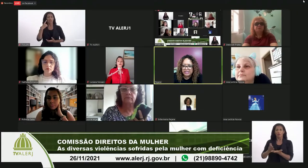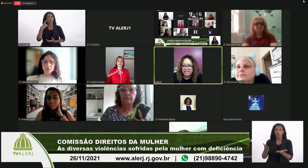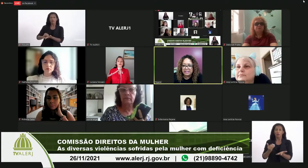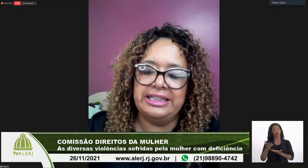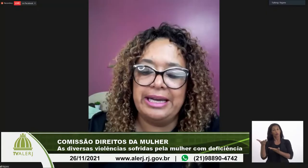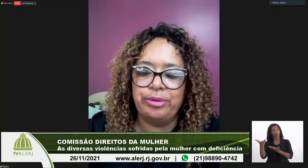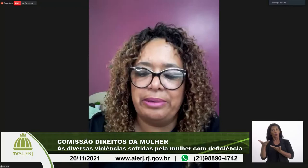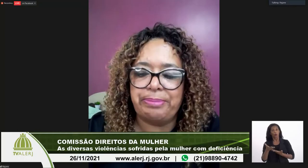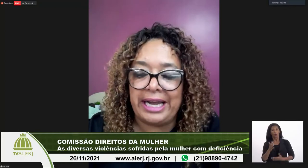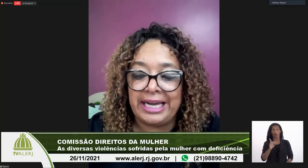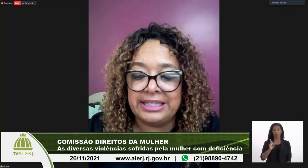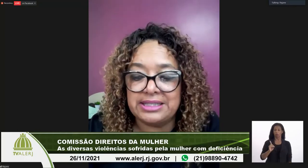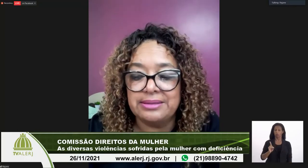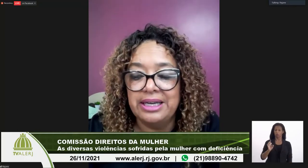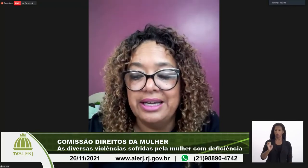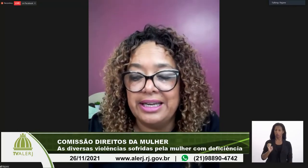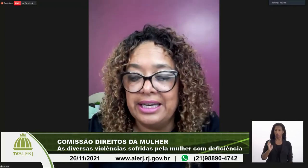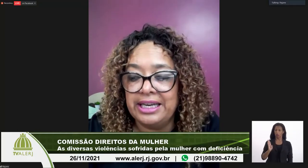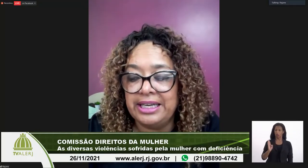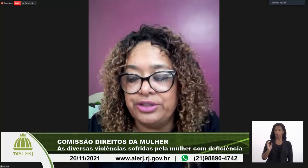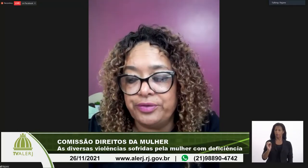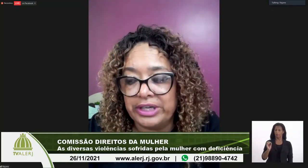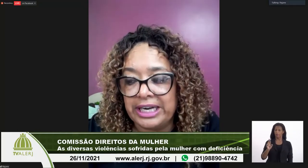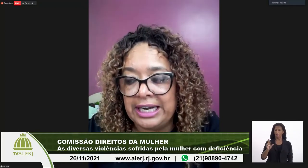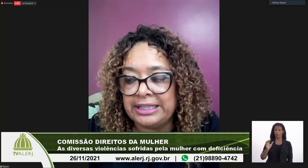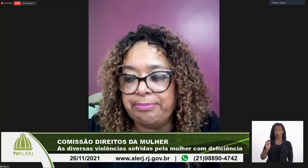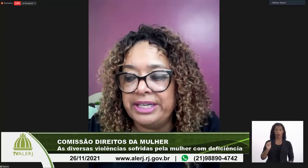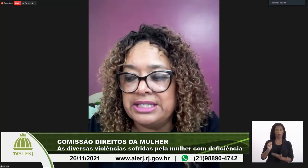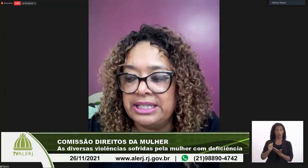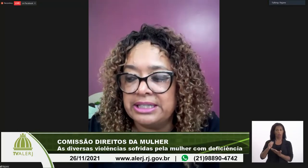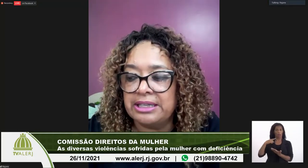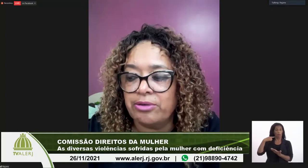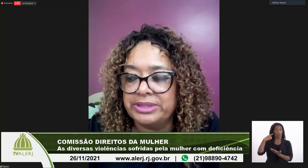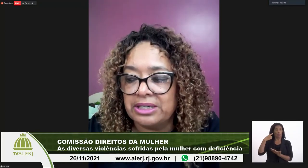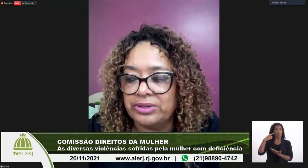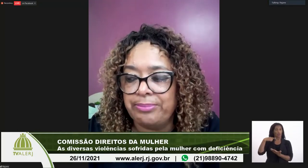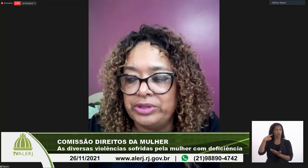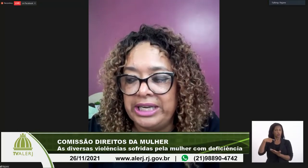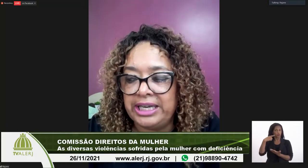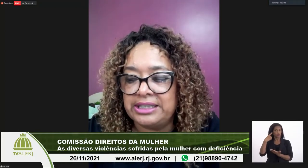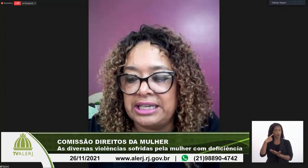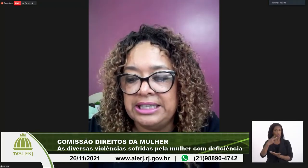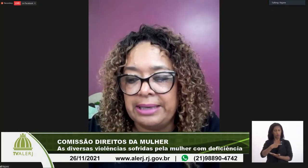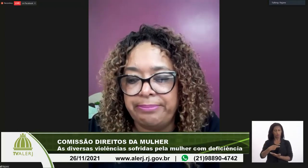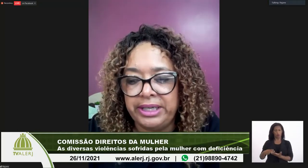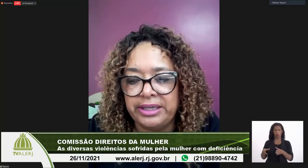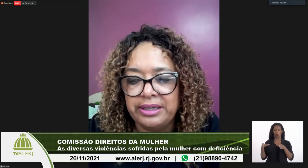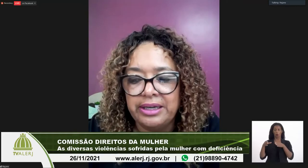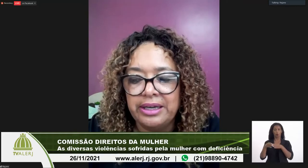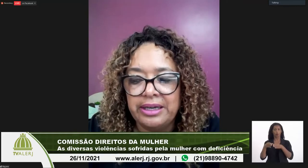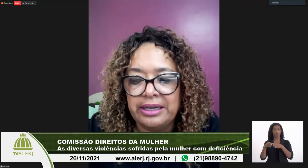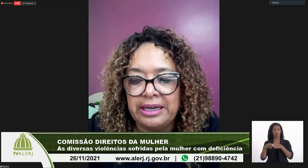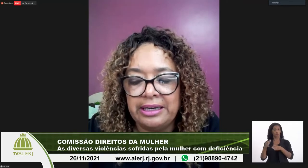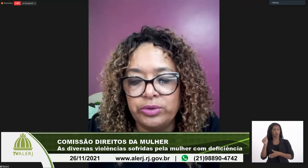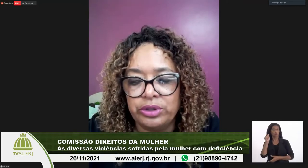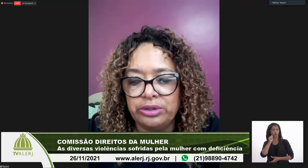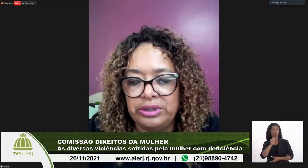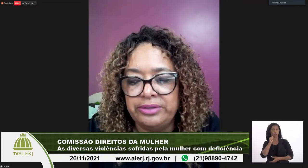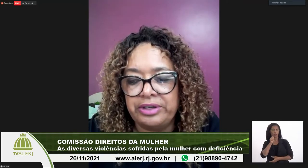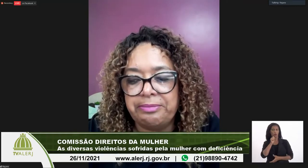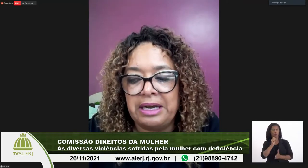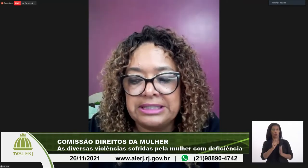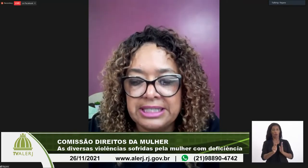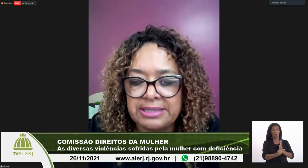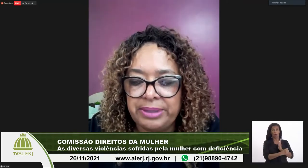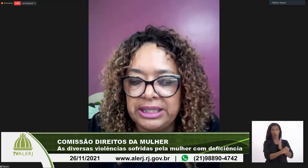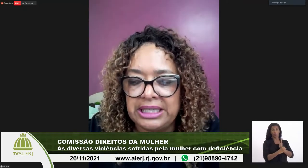nossa querida Débora Prats. Ela é advogada, presidenta da Comissão da Mulher, da IAB. Ela é autora do